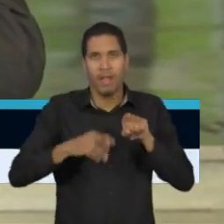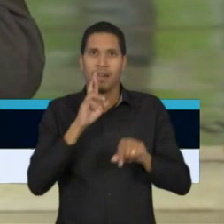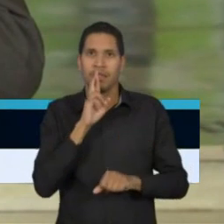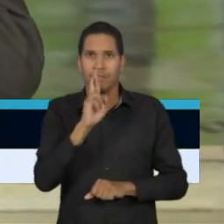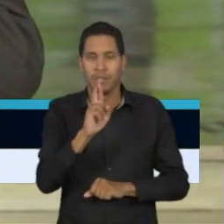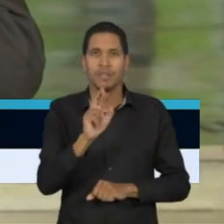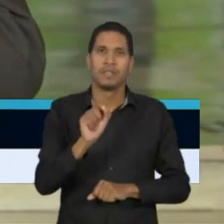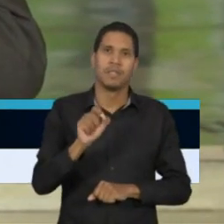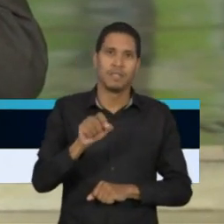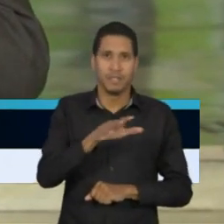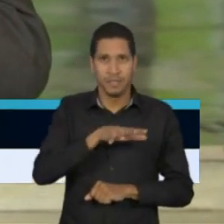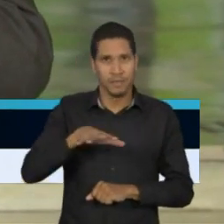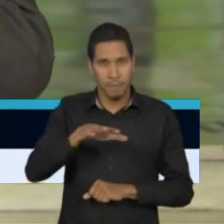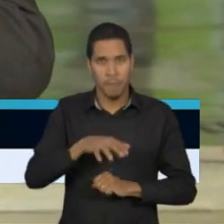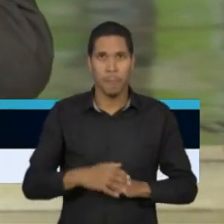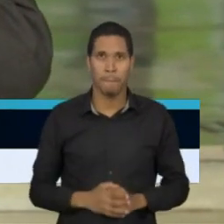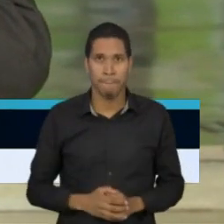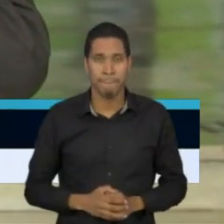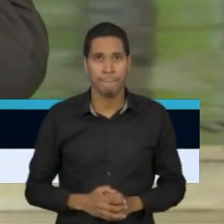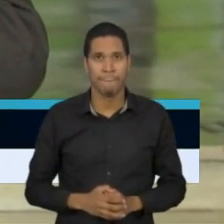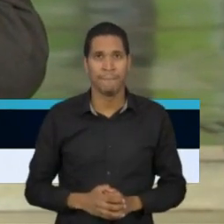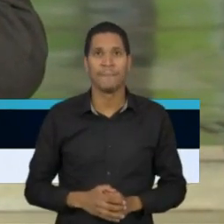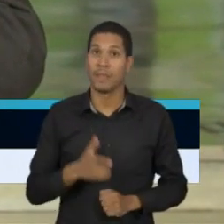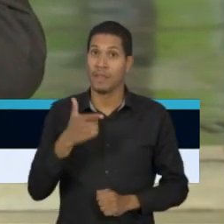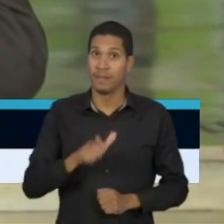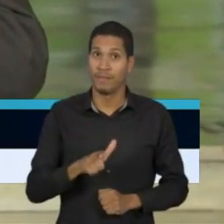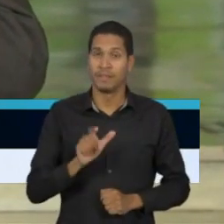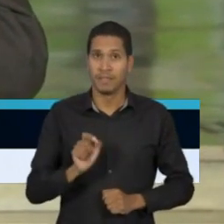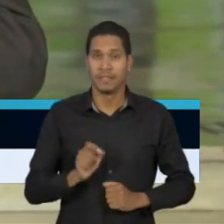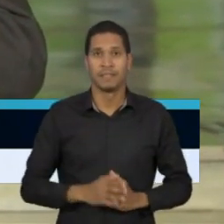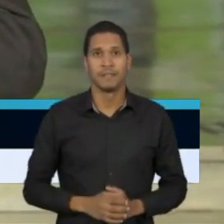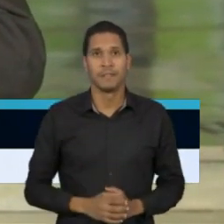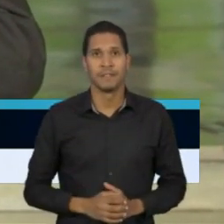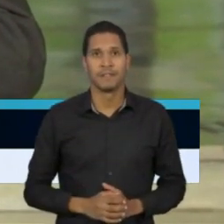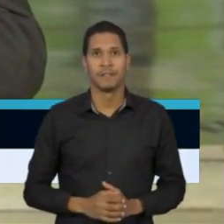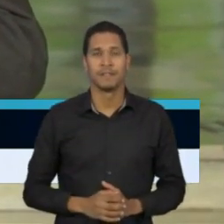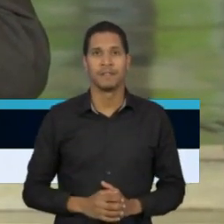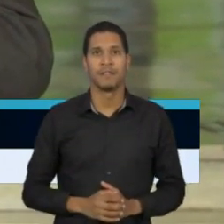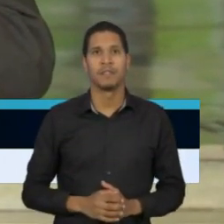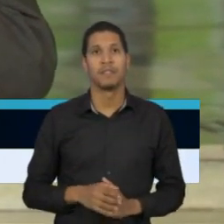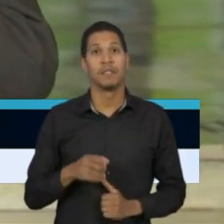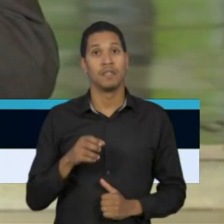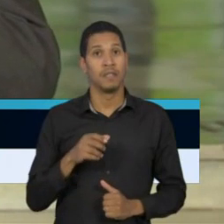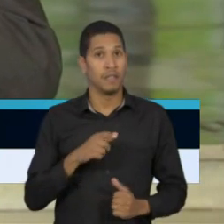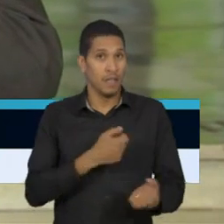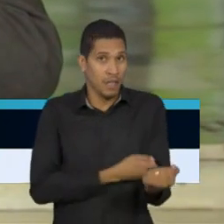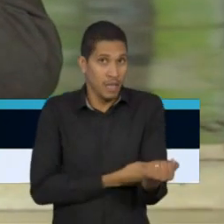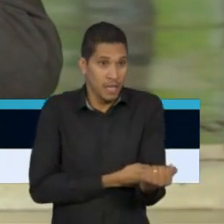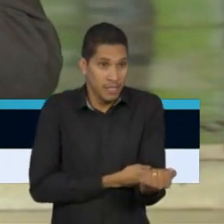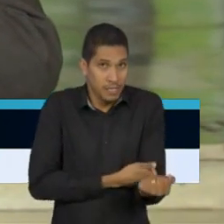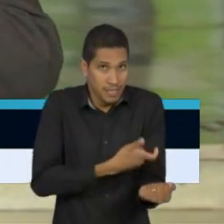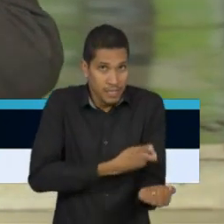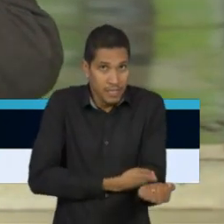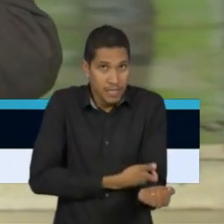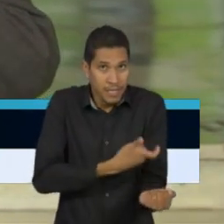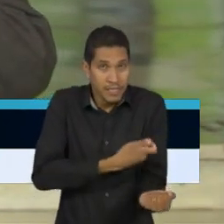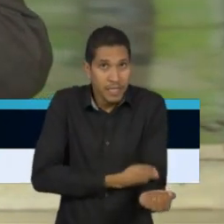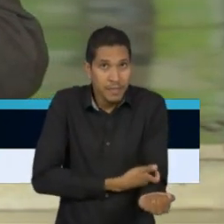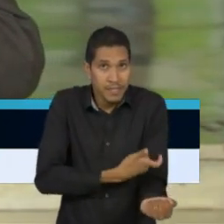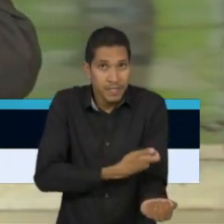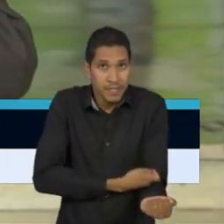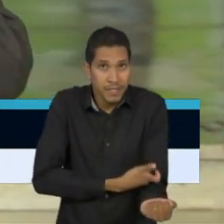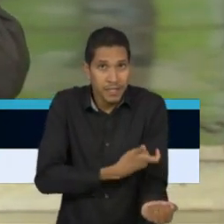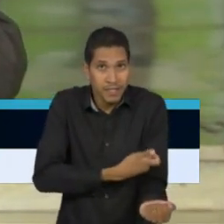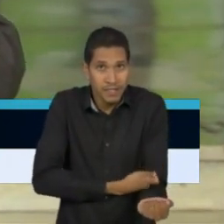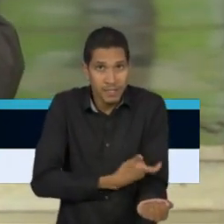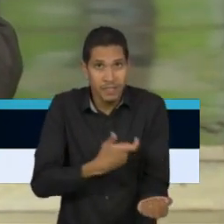de uma forma bastante contundente. Com a realização dos exames que estão